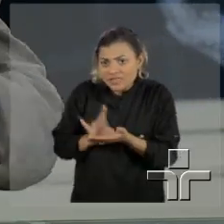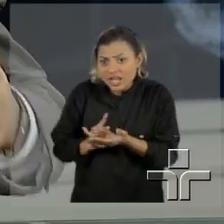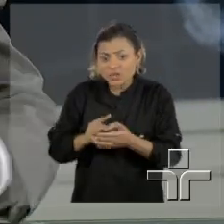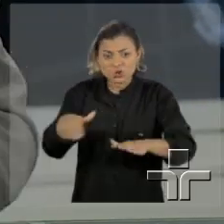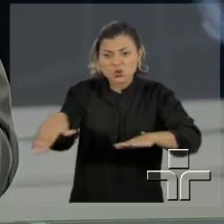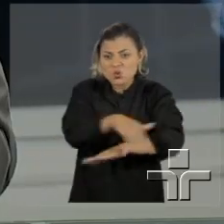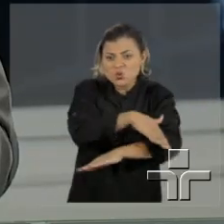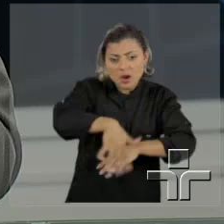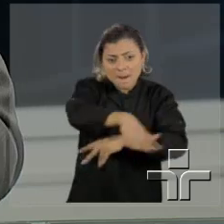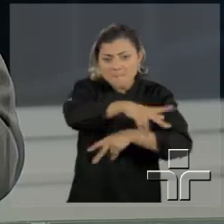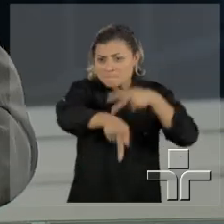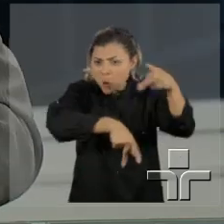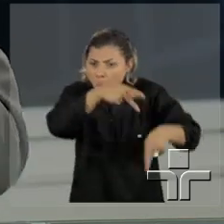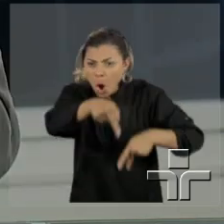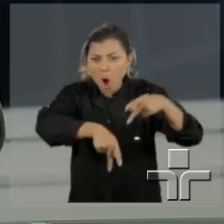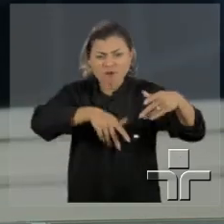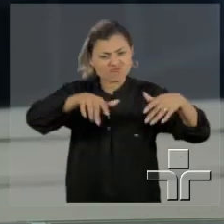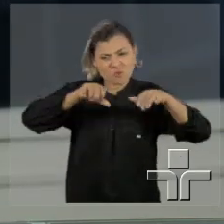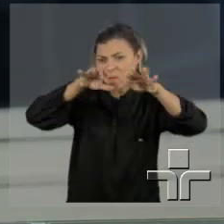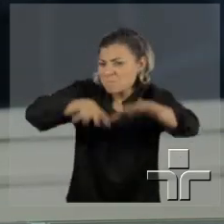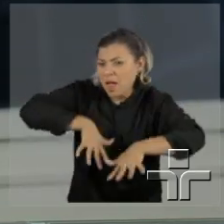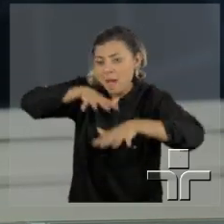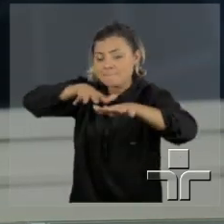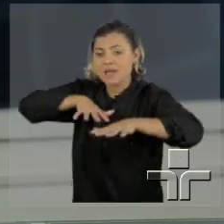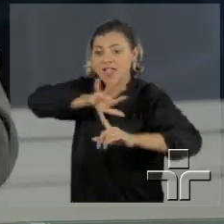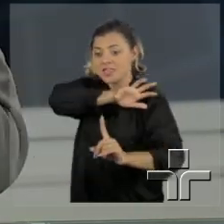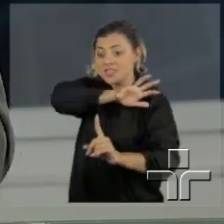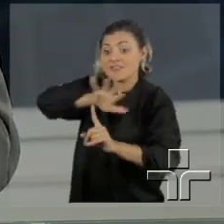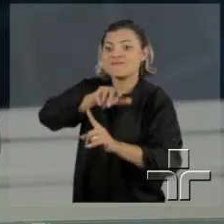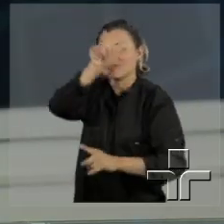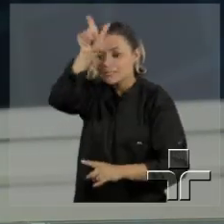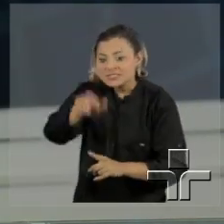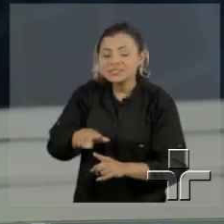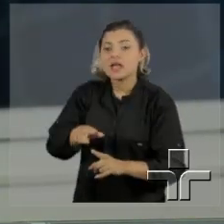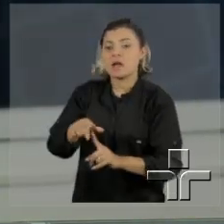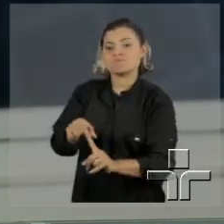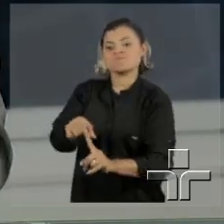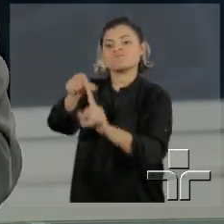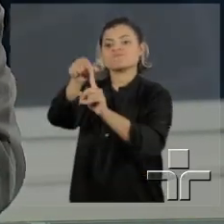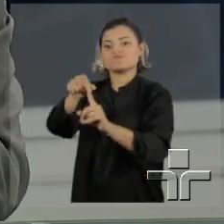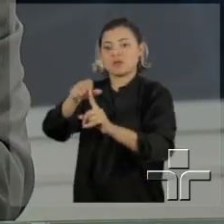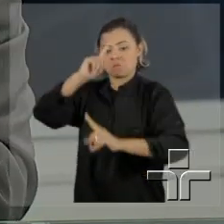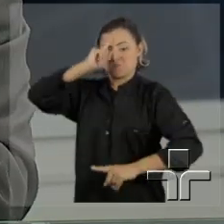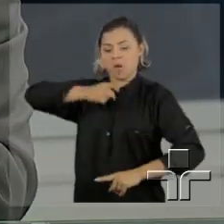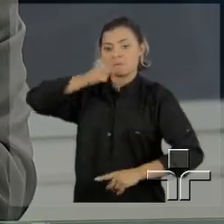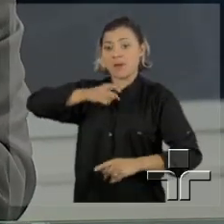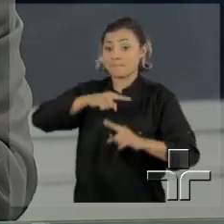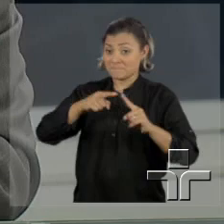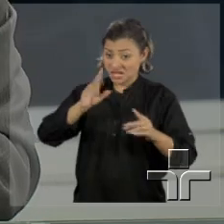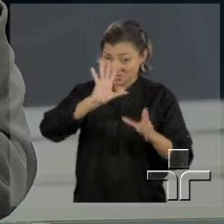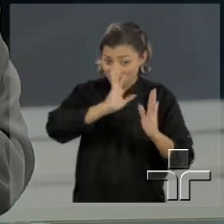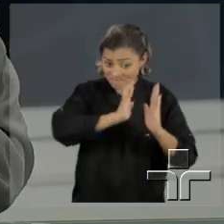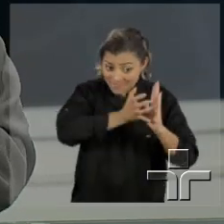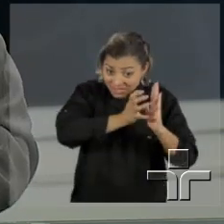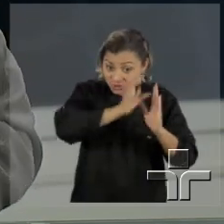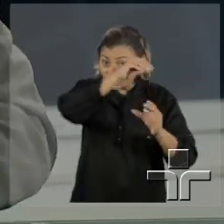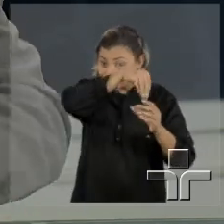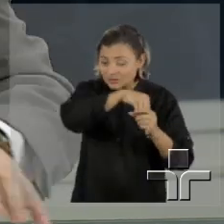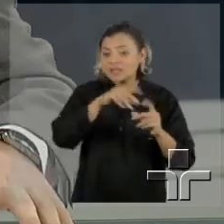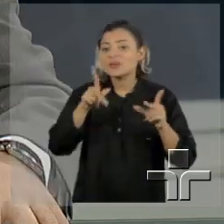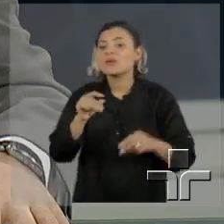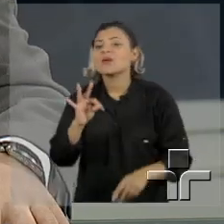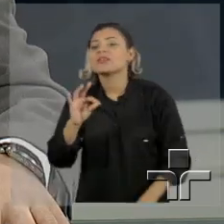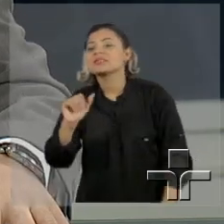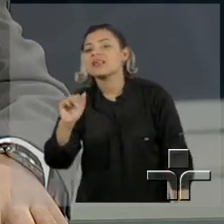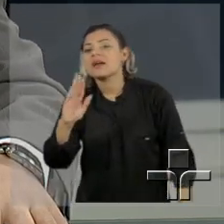ruas pode dar vazão a uma personalidade autoritária e populista. E dentro do partido, quando a Tabata ou